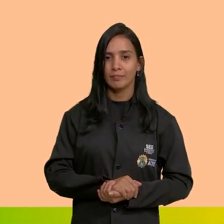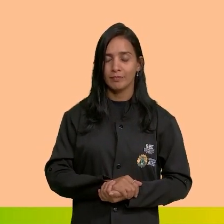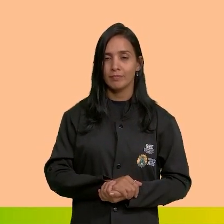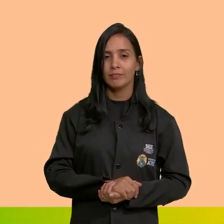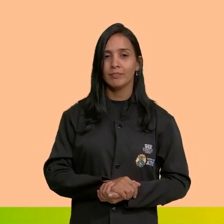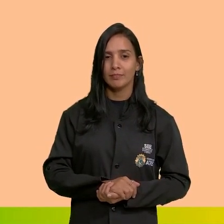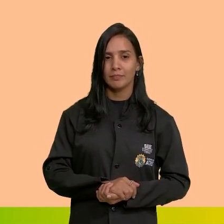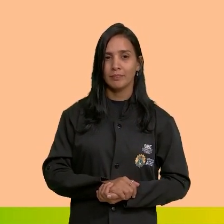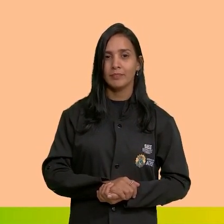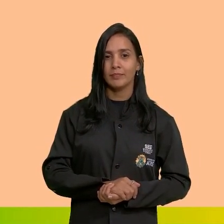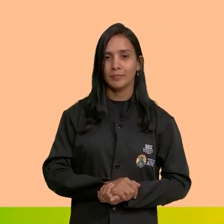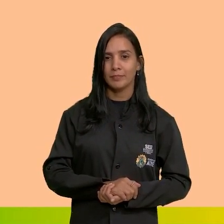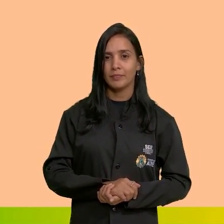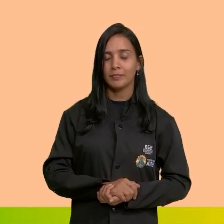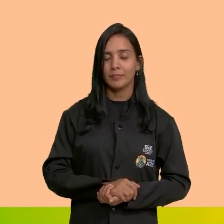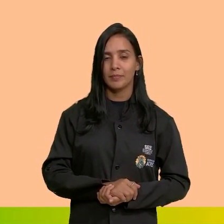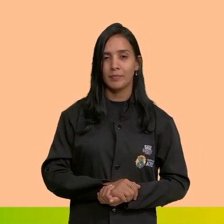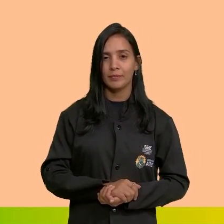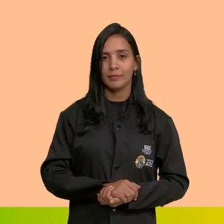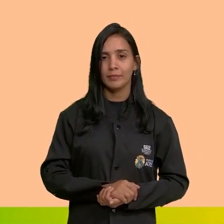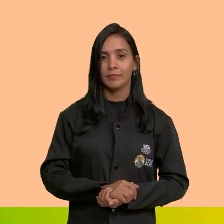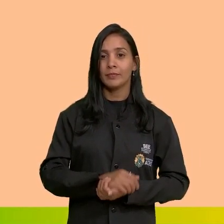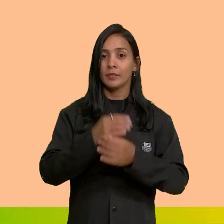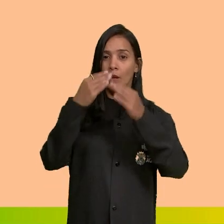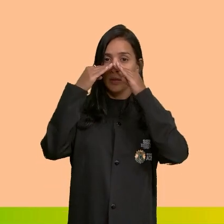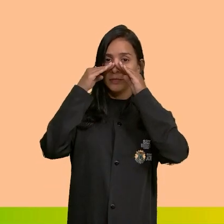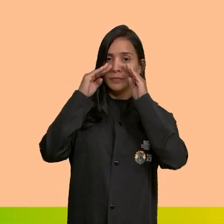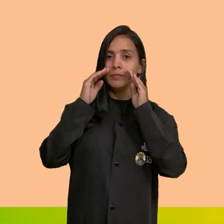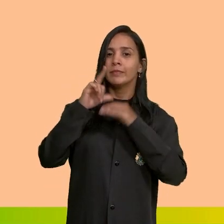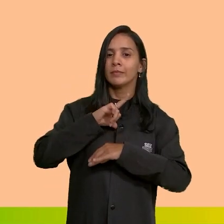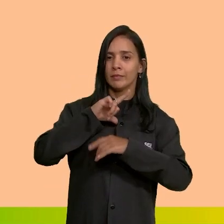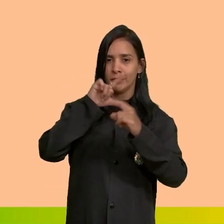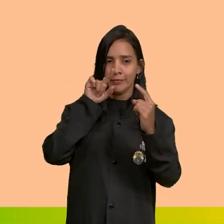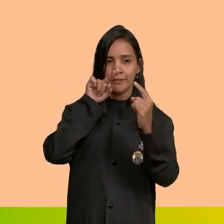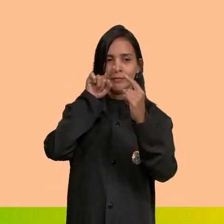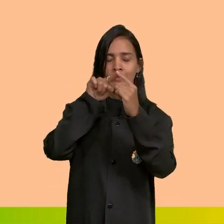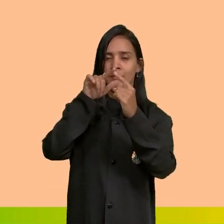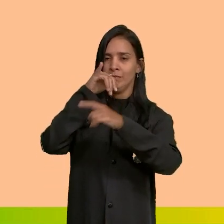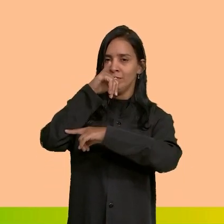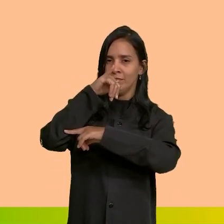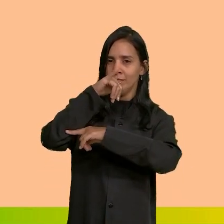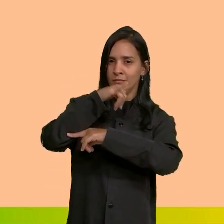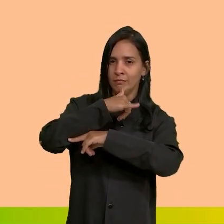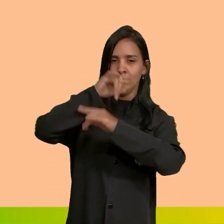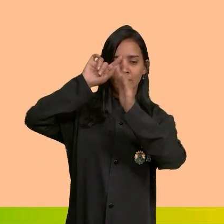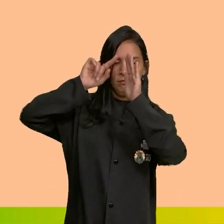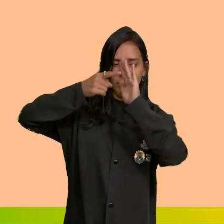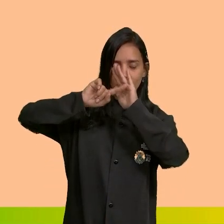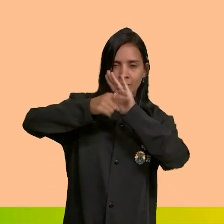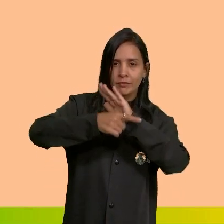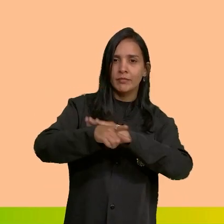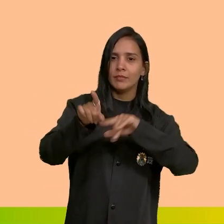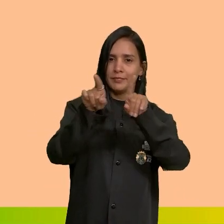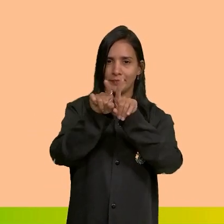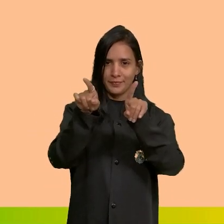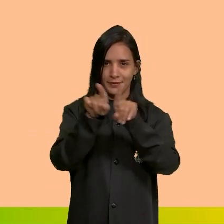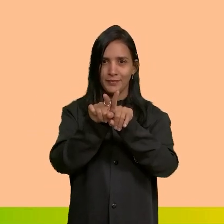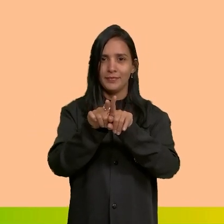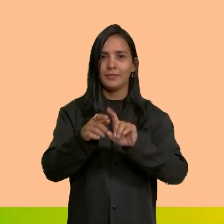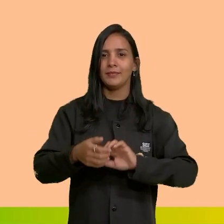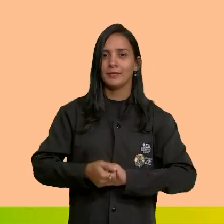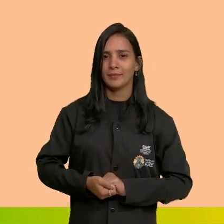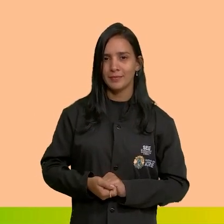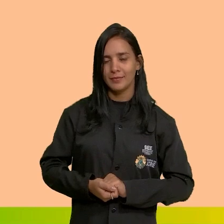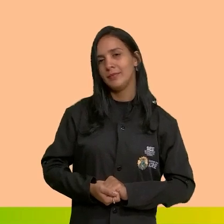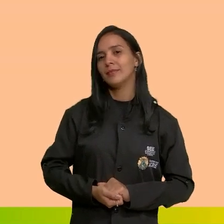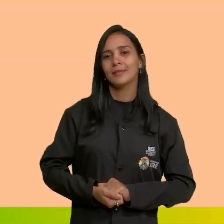a tragédia ela tinha esse objetivo mais intenso, mais de profunda identificação.